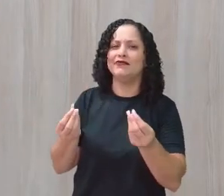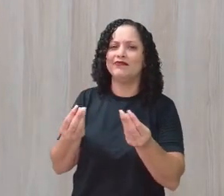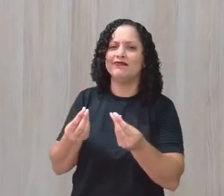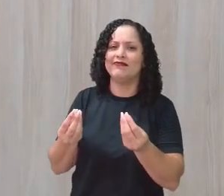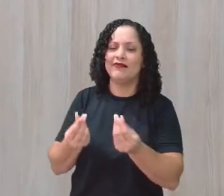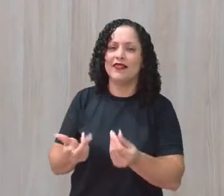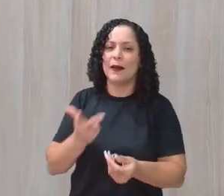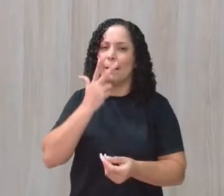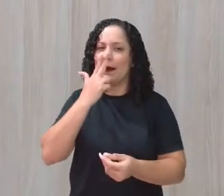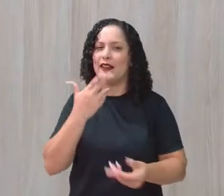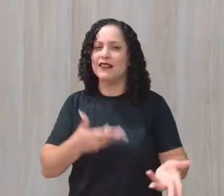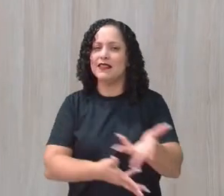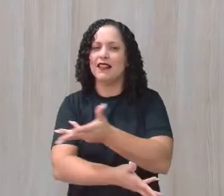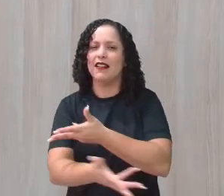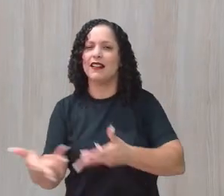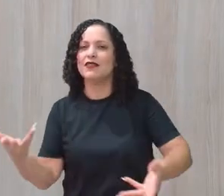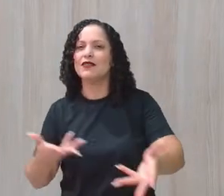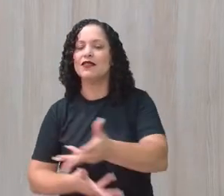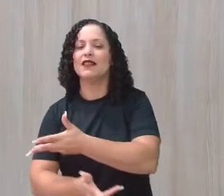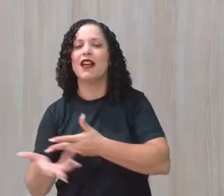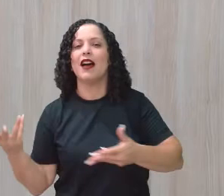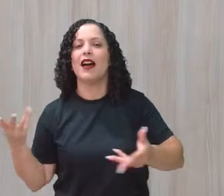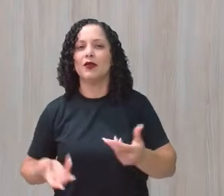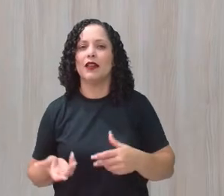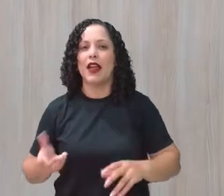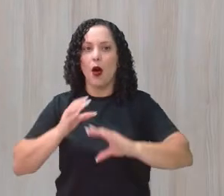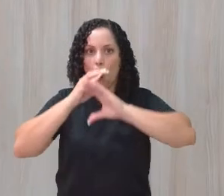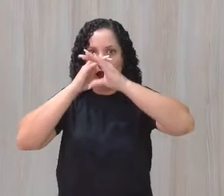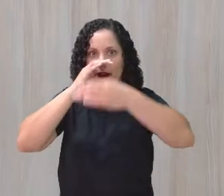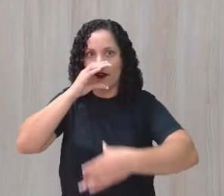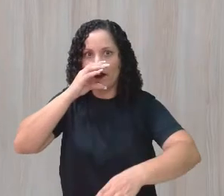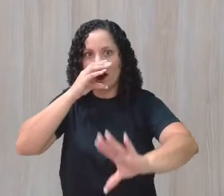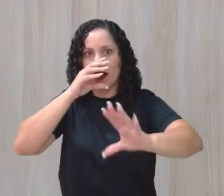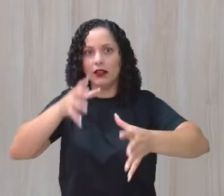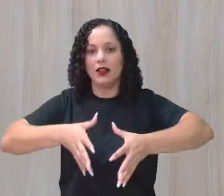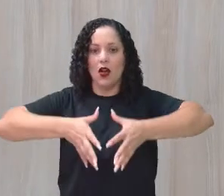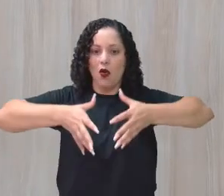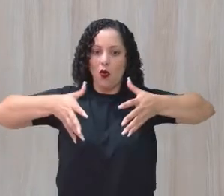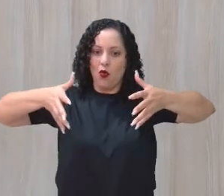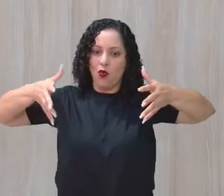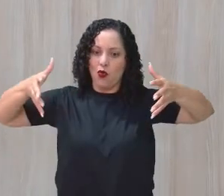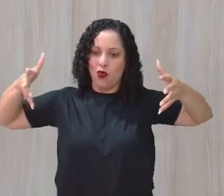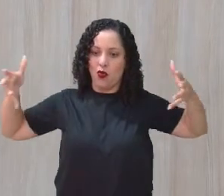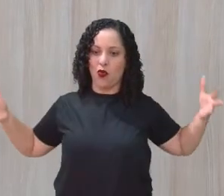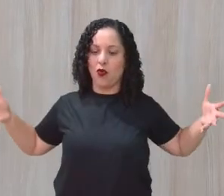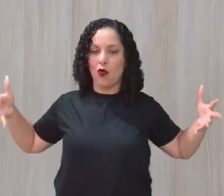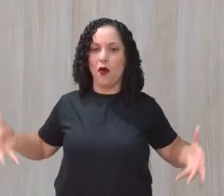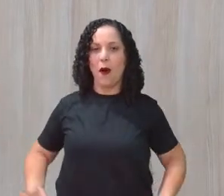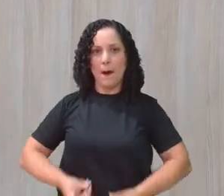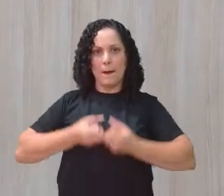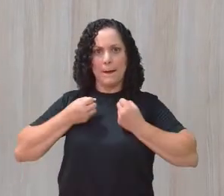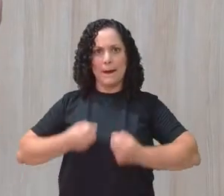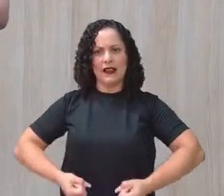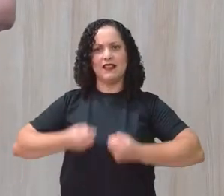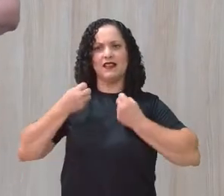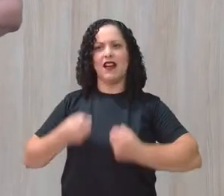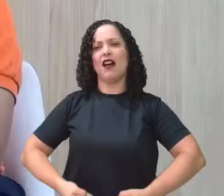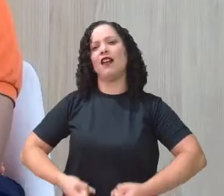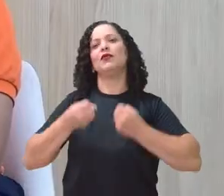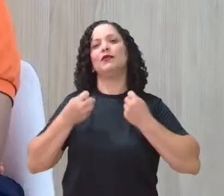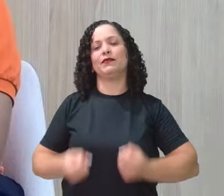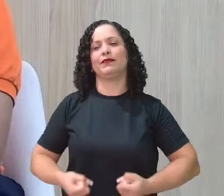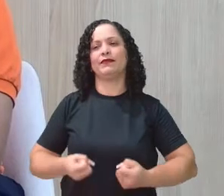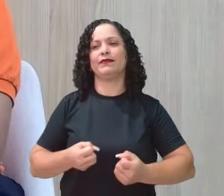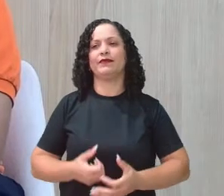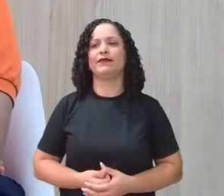algo relacionado ao seu tamanho, ao seu peso, e aí nós temos que ter muito cuidado, Ele né? pensa que vai ser ele isso, pensa, né, professora? Não